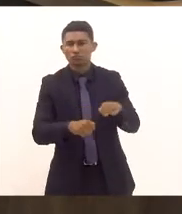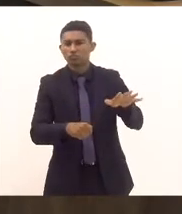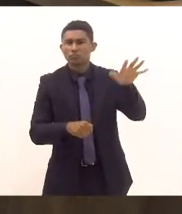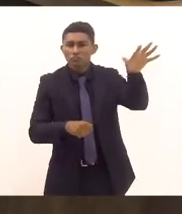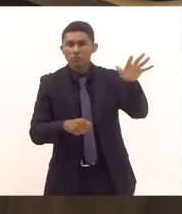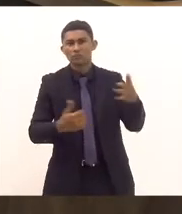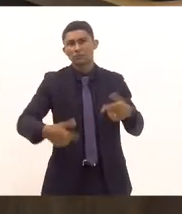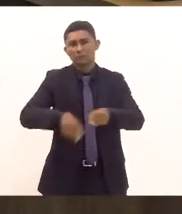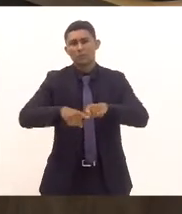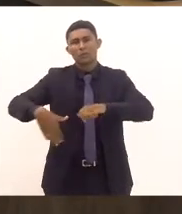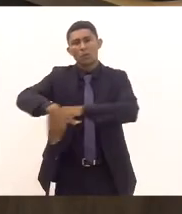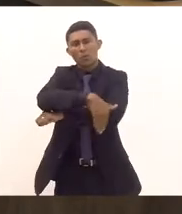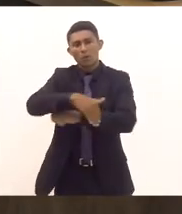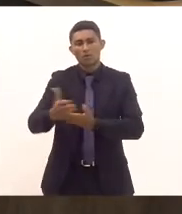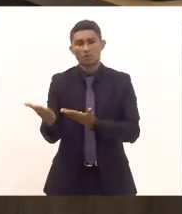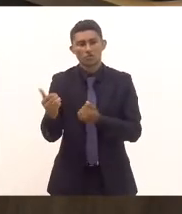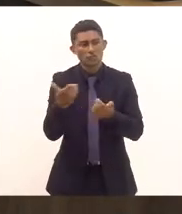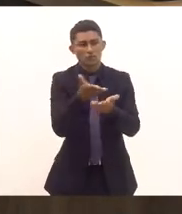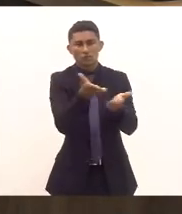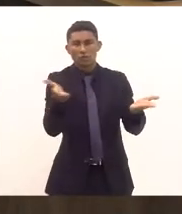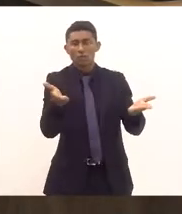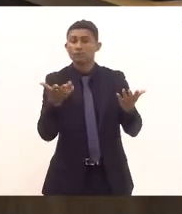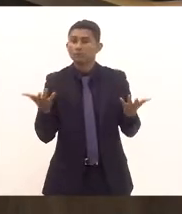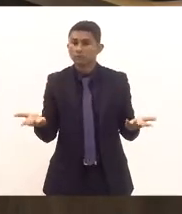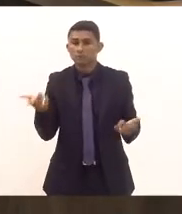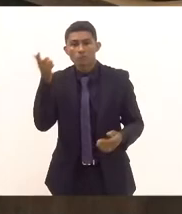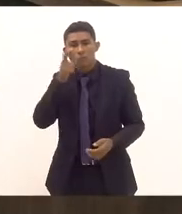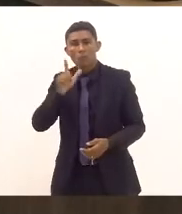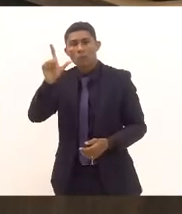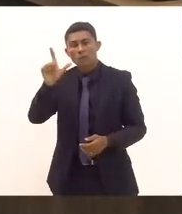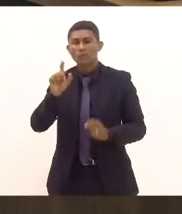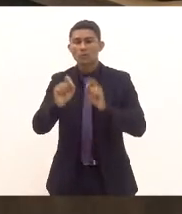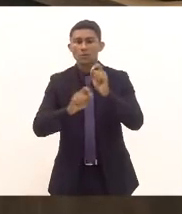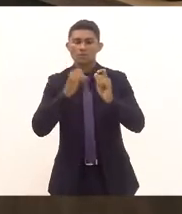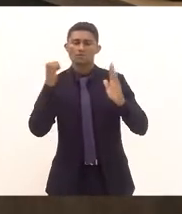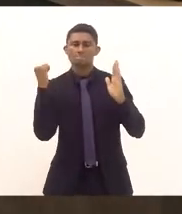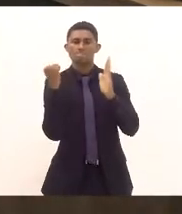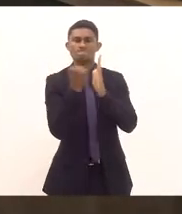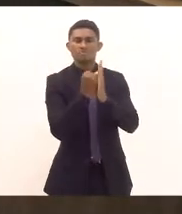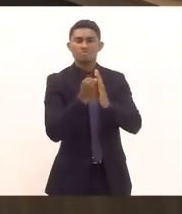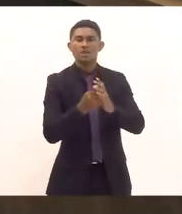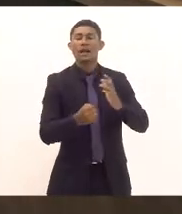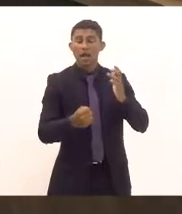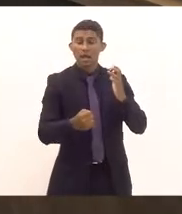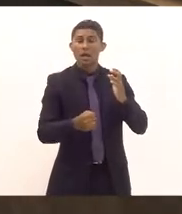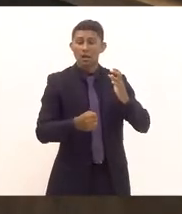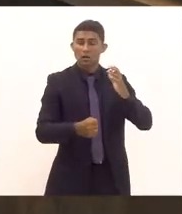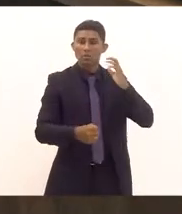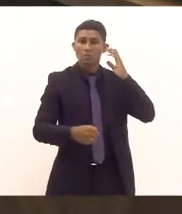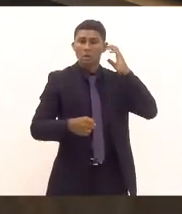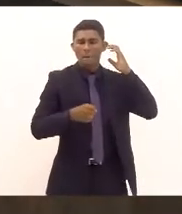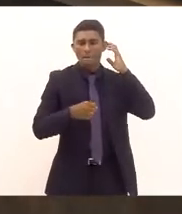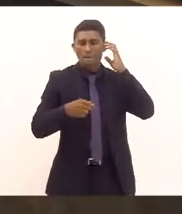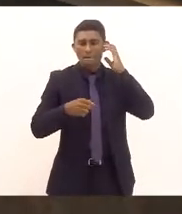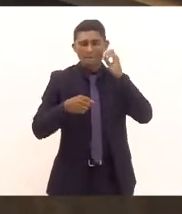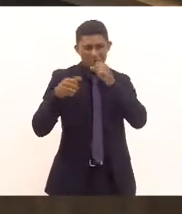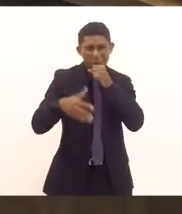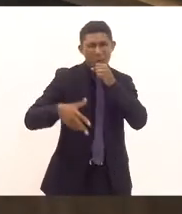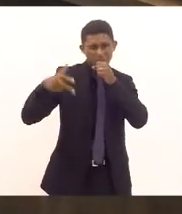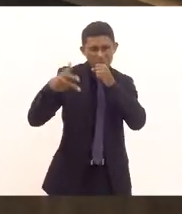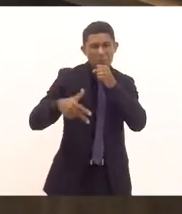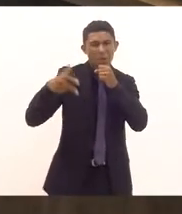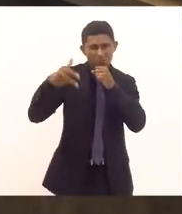que a nossa juventude produz então conseguiram ampliar o tombamento do hip-hop também entendimento não só dos